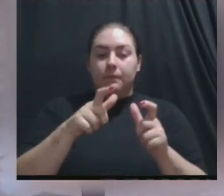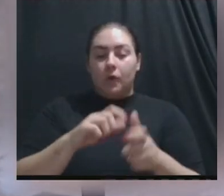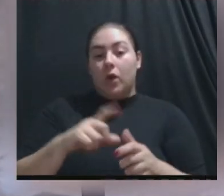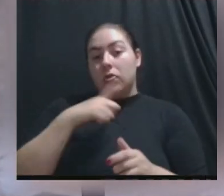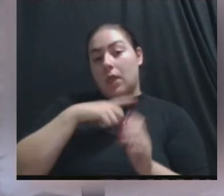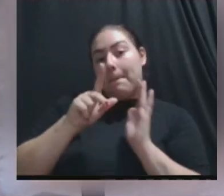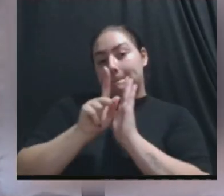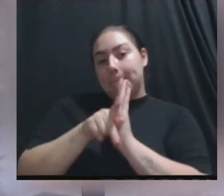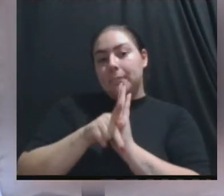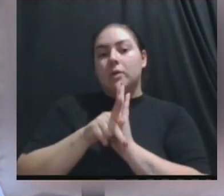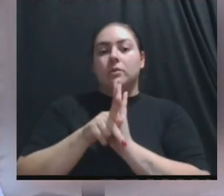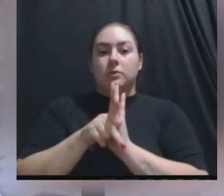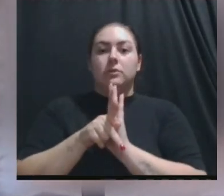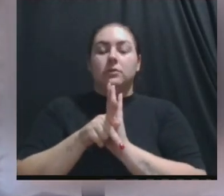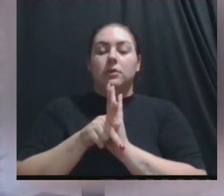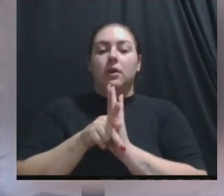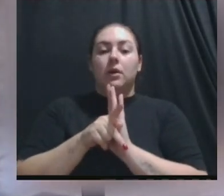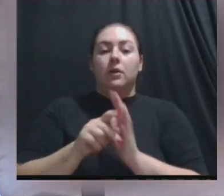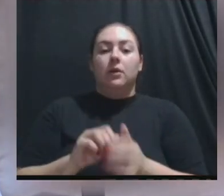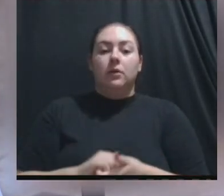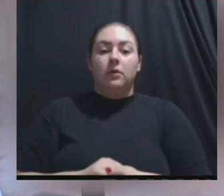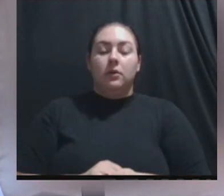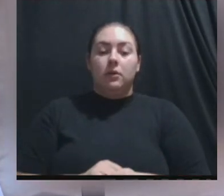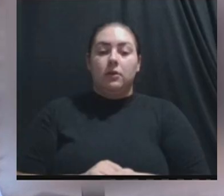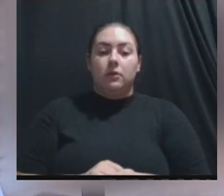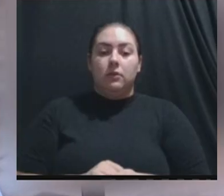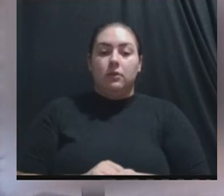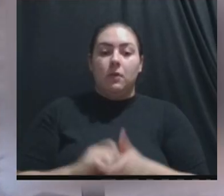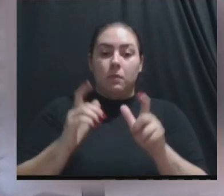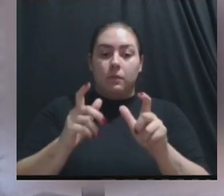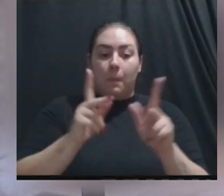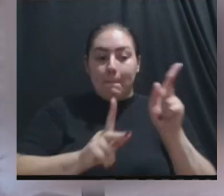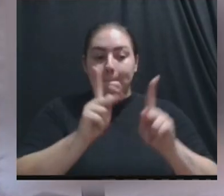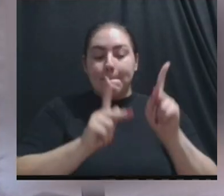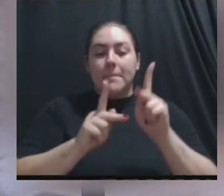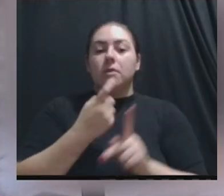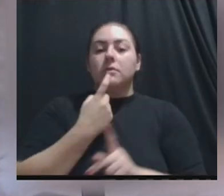inclusive, para a população de Campinas ter aí